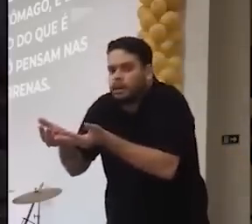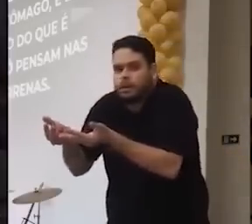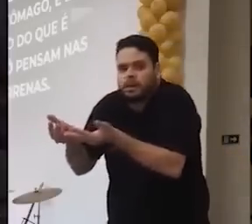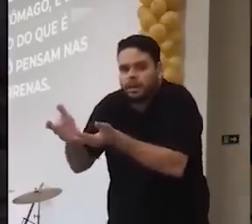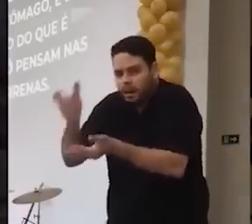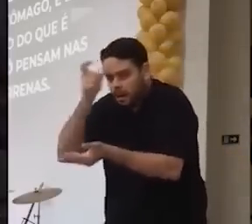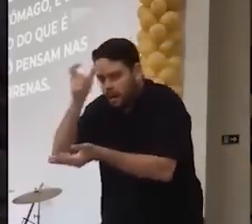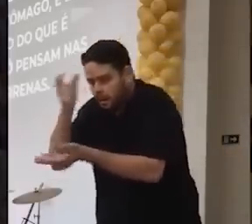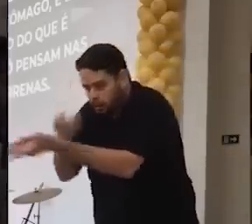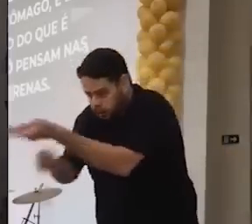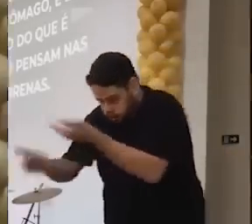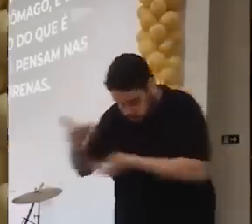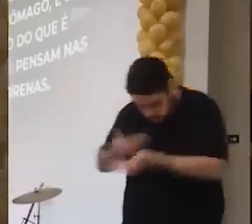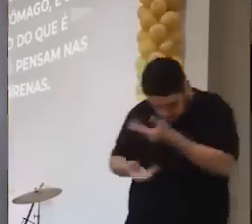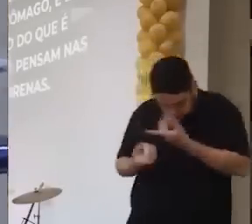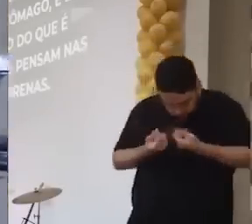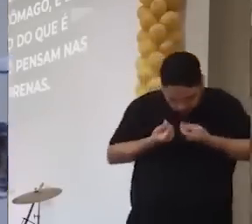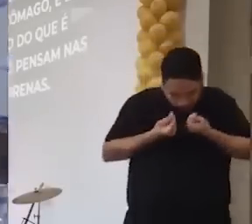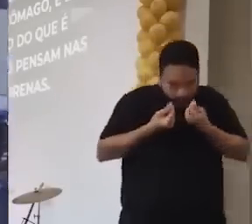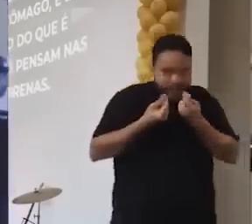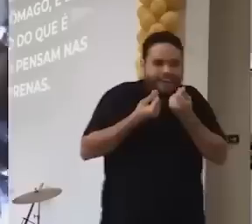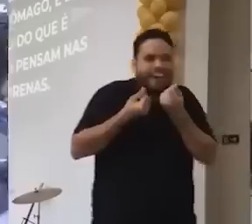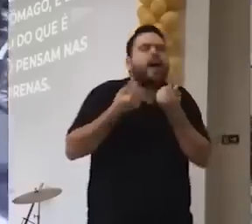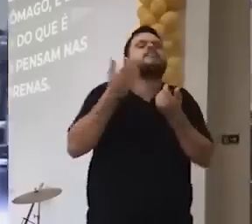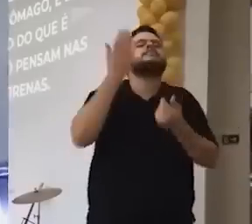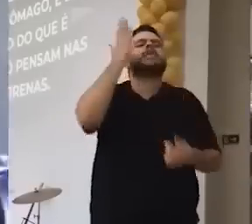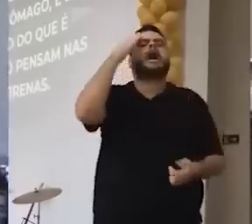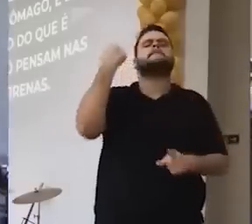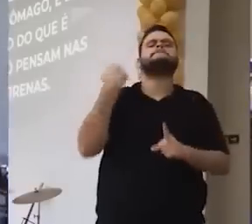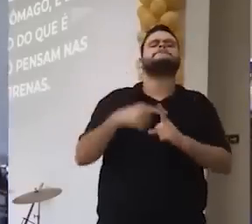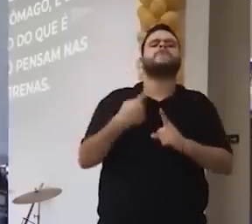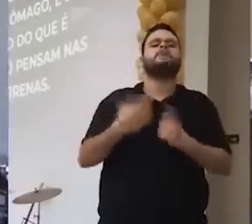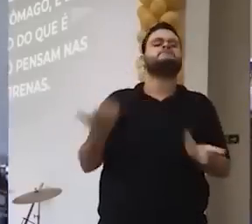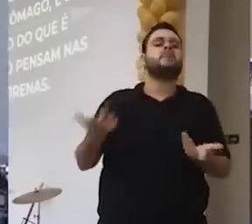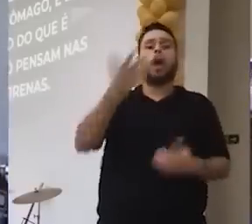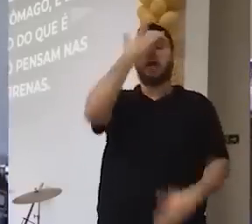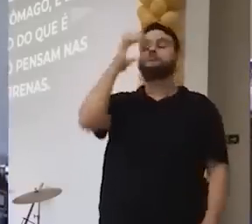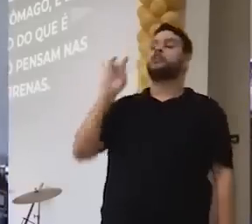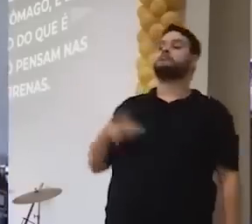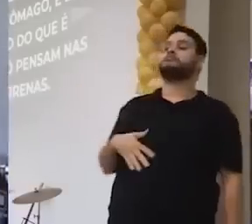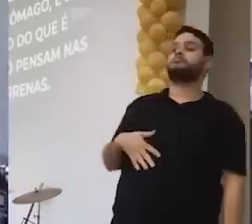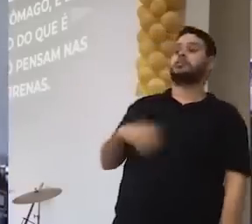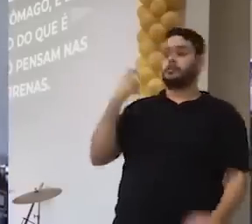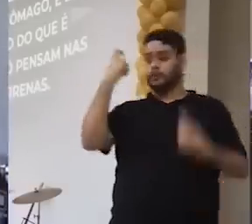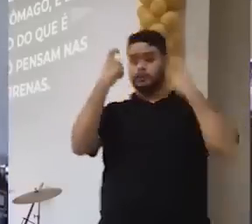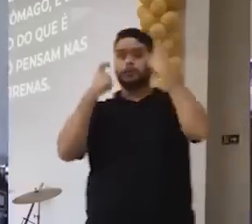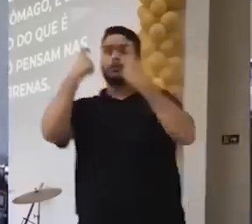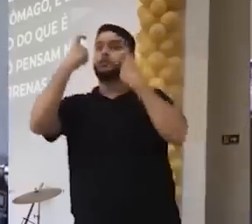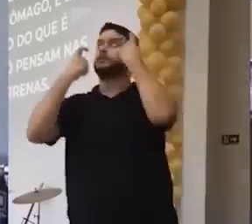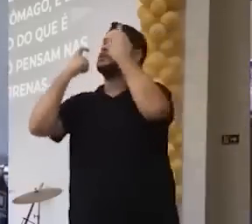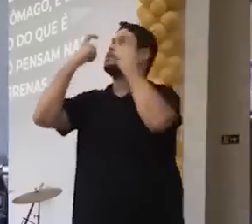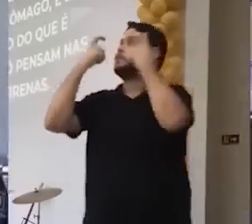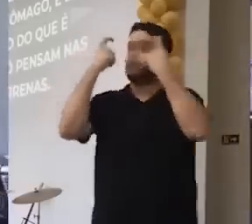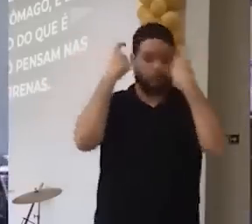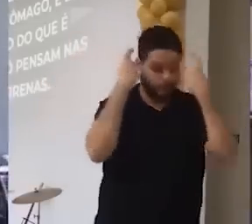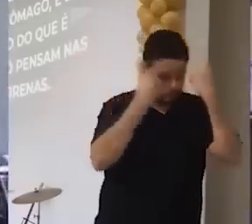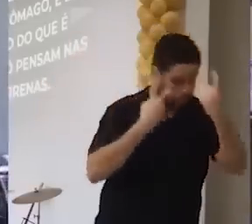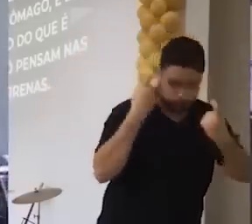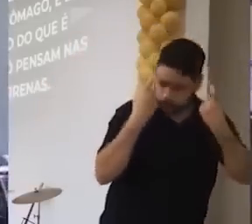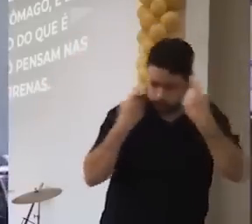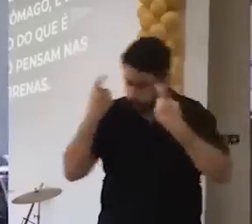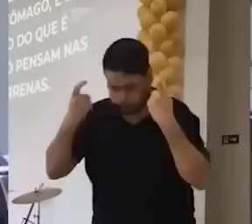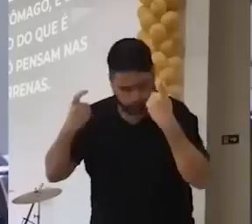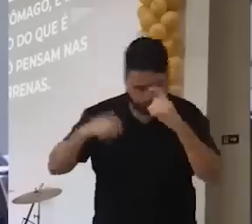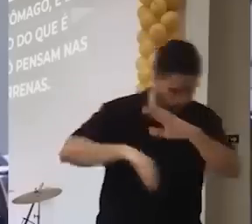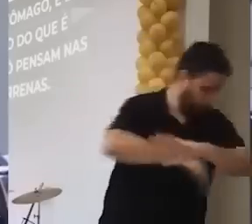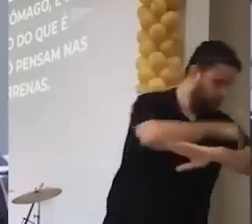Sabe por quê? Porque tem muita gente que só se preocupa com as coisas terrenas. Elas levantam de madrugada, elas vão dormir tarde,